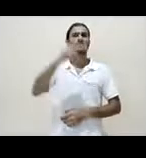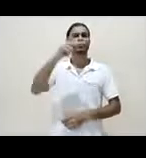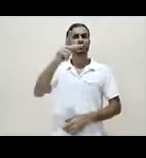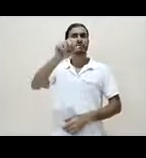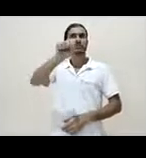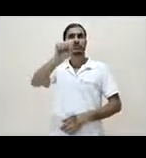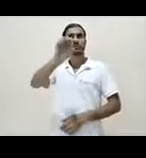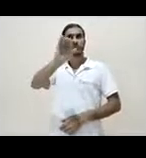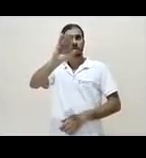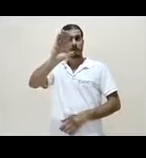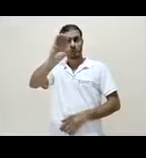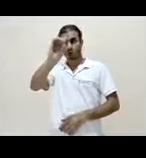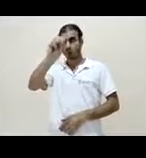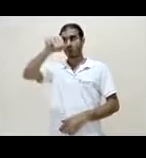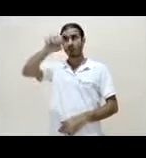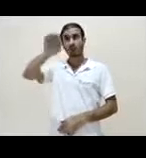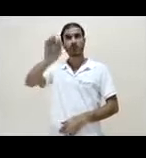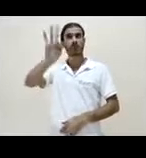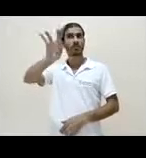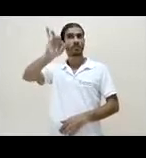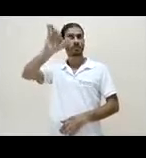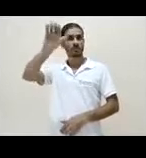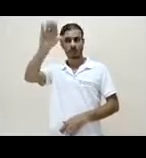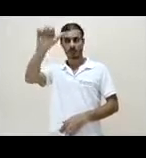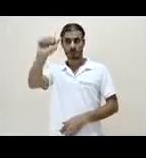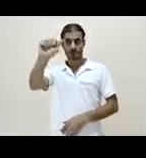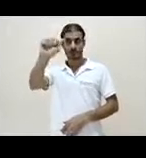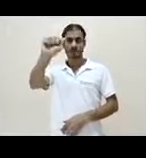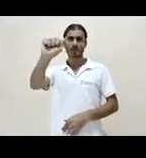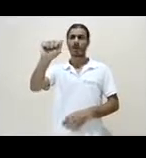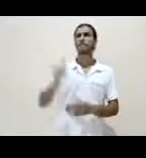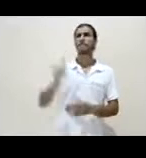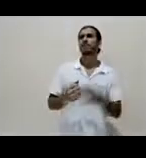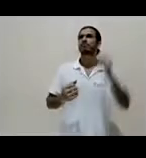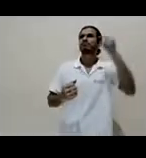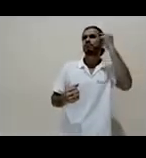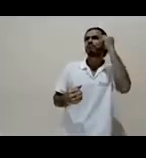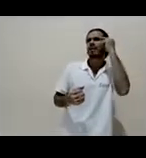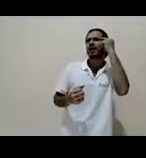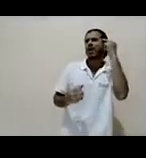esse aluno está entendendo exatamente o que o professor está explicando? Será que ele entende